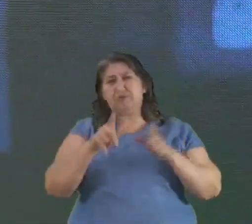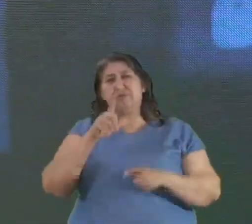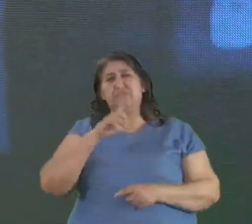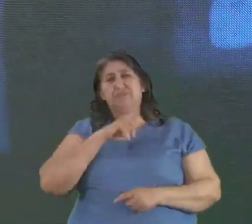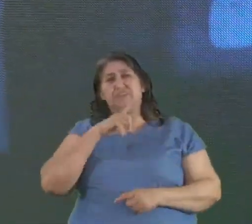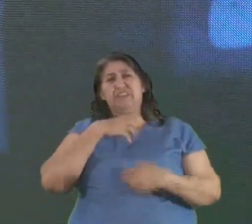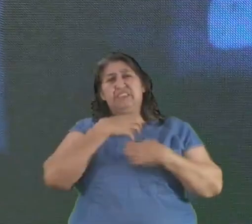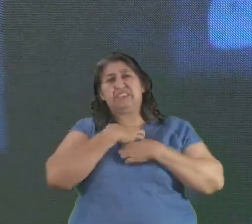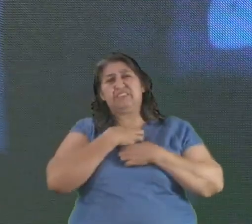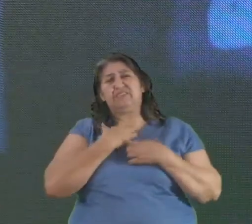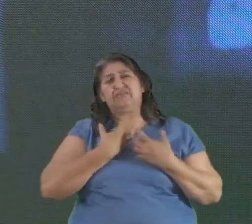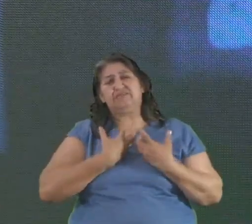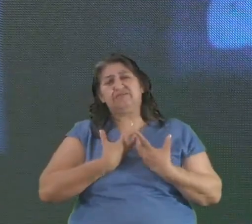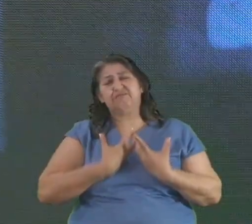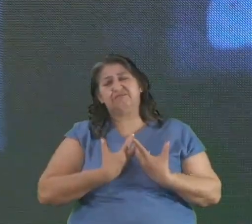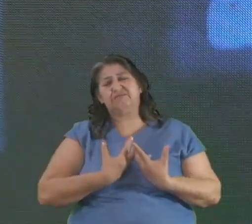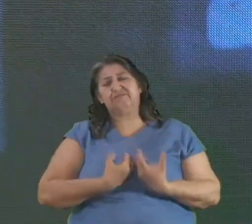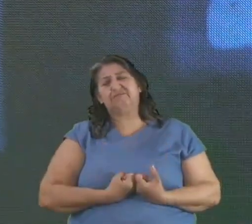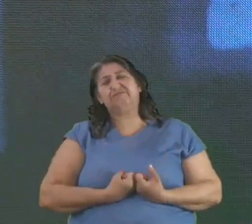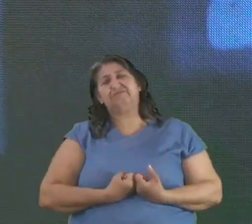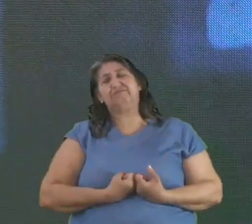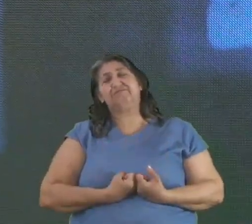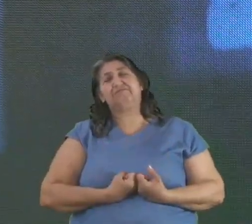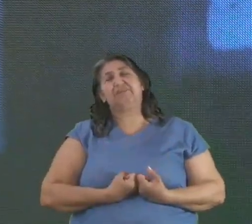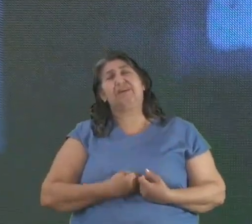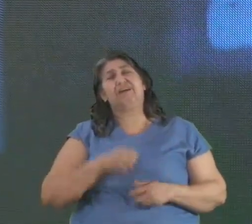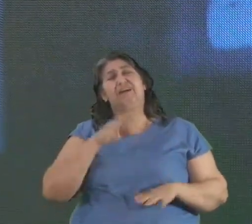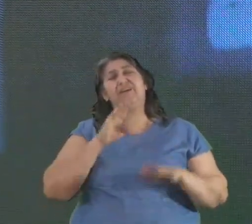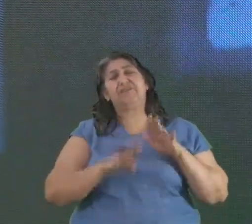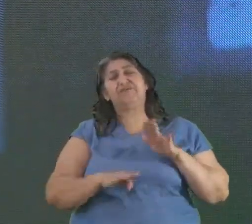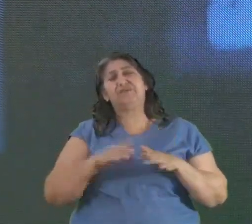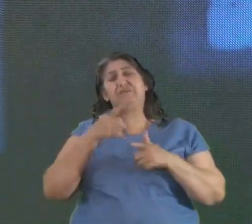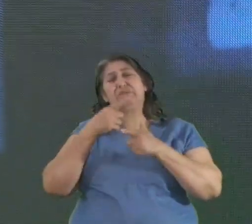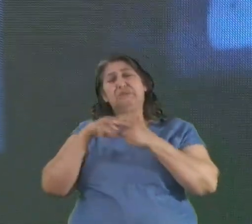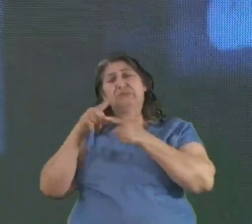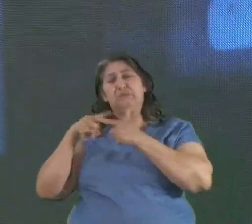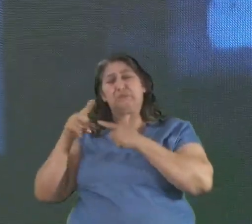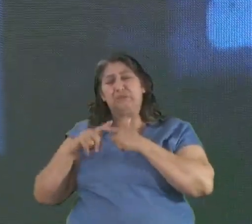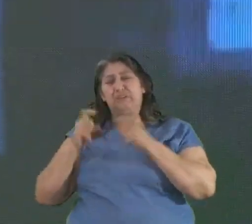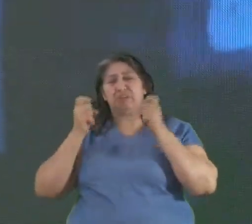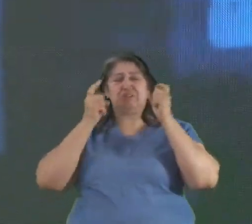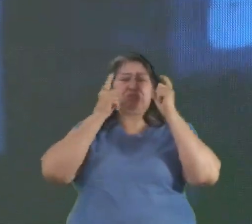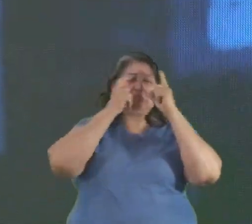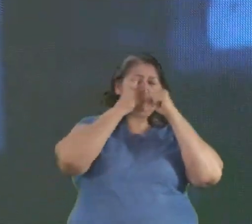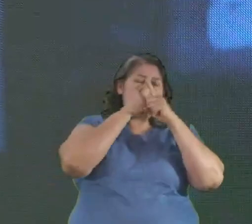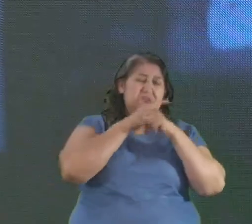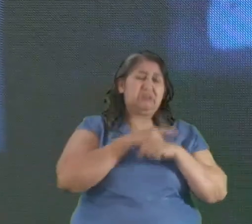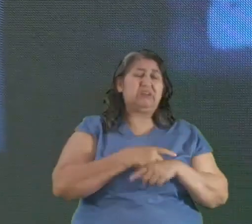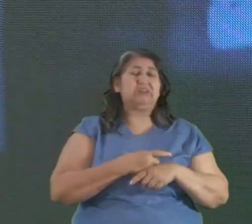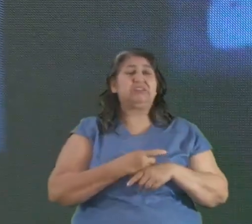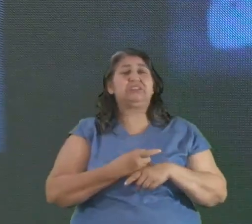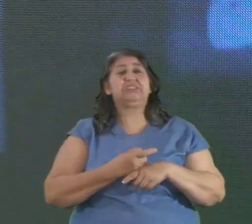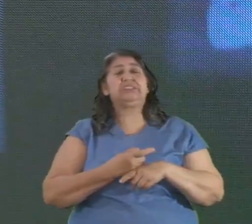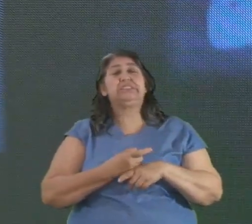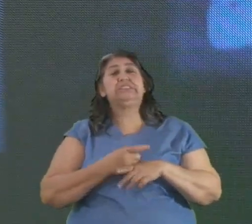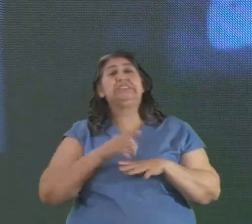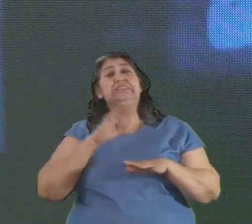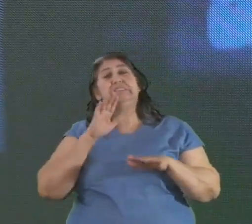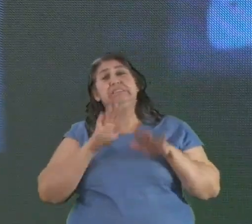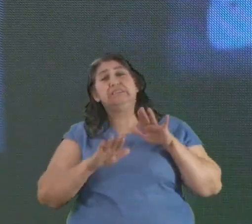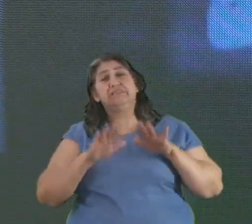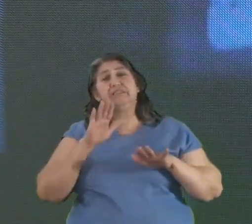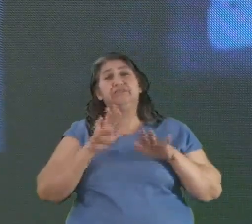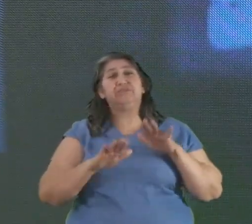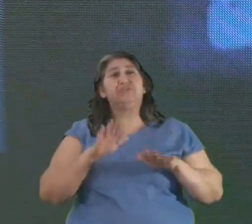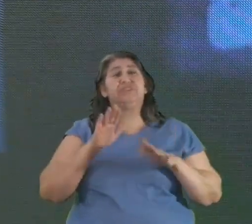está se sentindo desanimado, talvez por causa dos problemas, das dificuldades da vida, talvez alguém